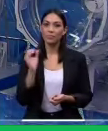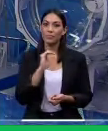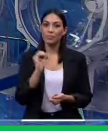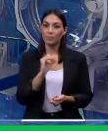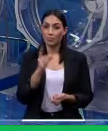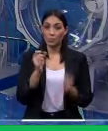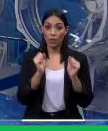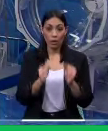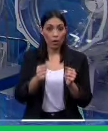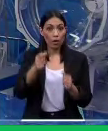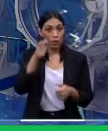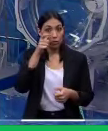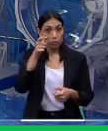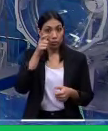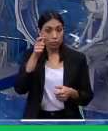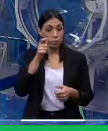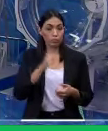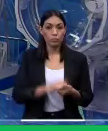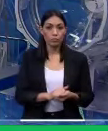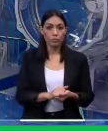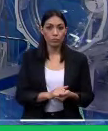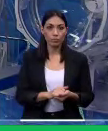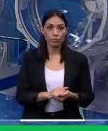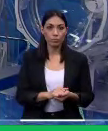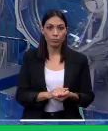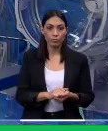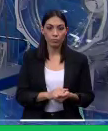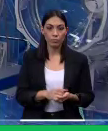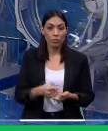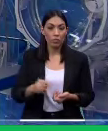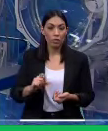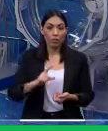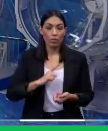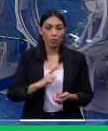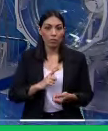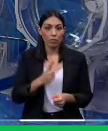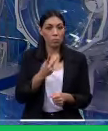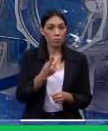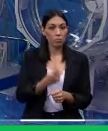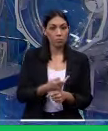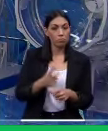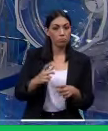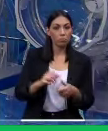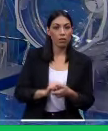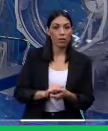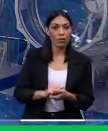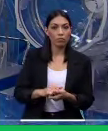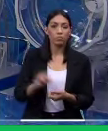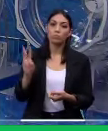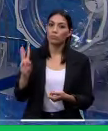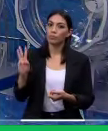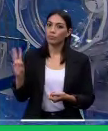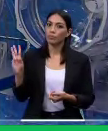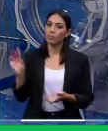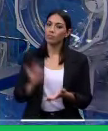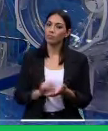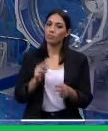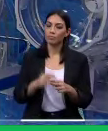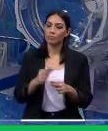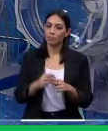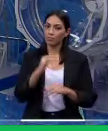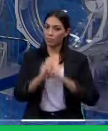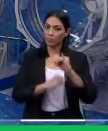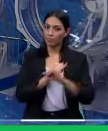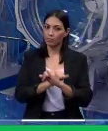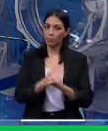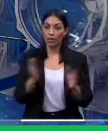pouco você pode acompanhar todos os detalhes deste sorteio, se tivermos apostas vencedoras direto no site oficial da Caixa. E a partir de agora